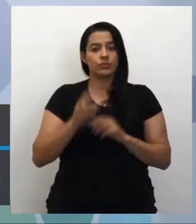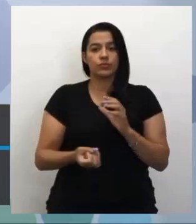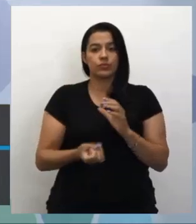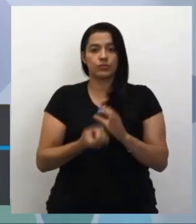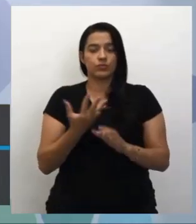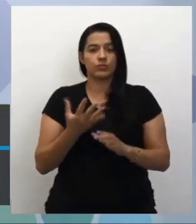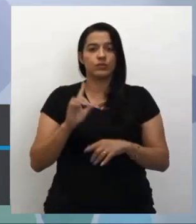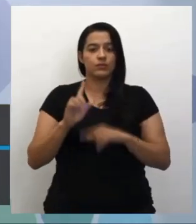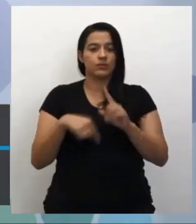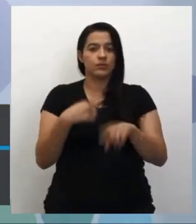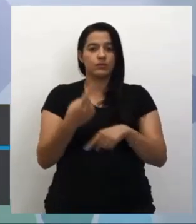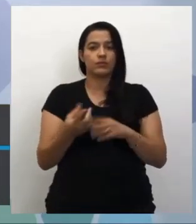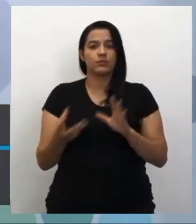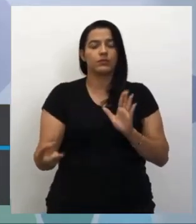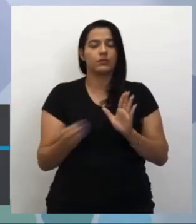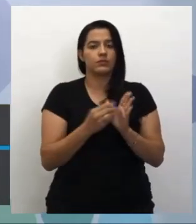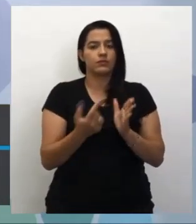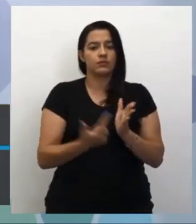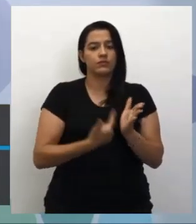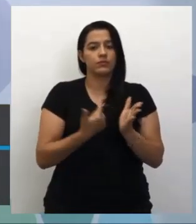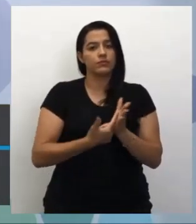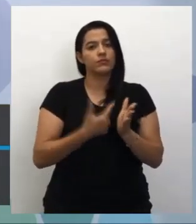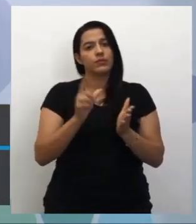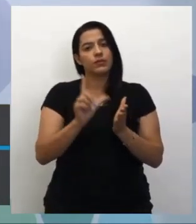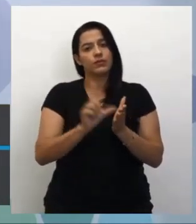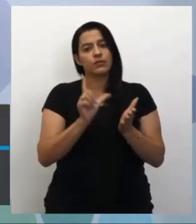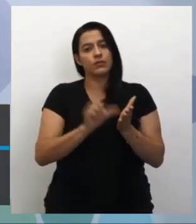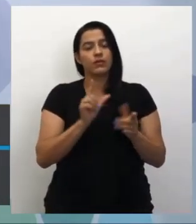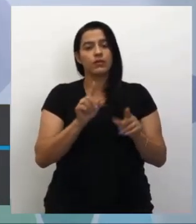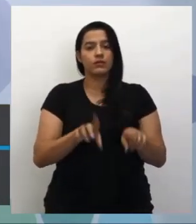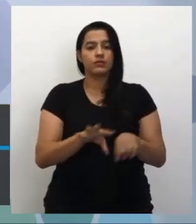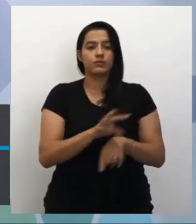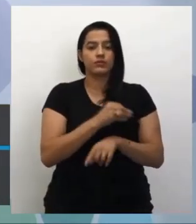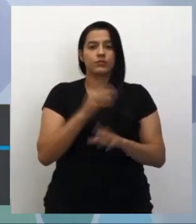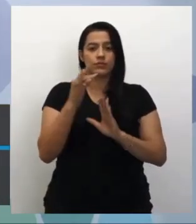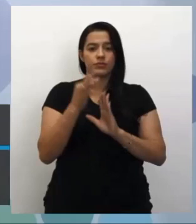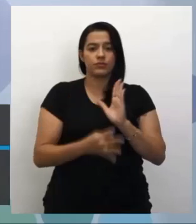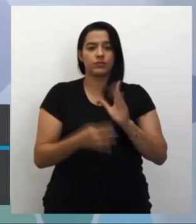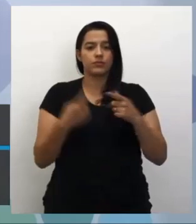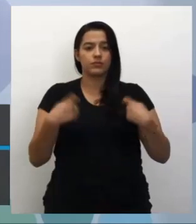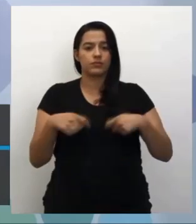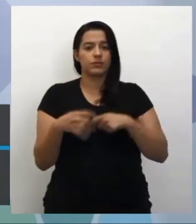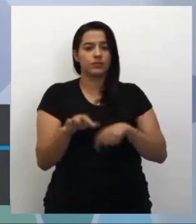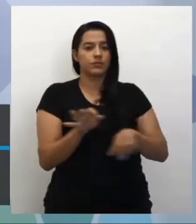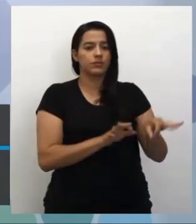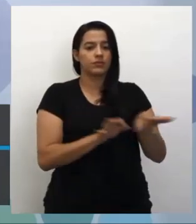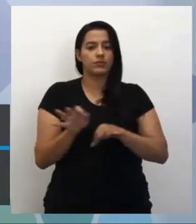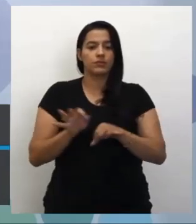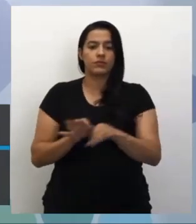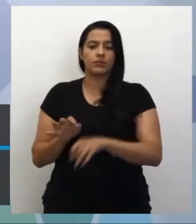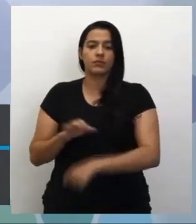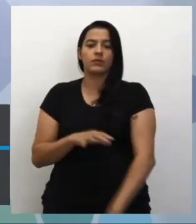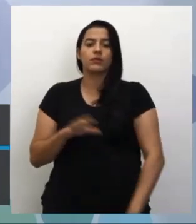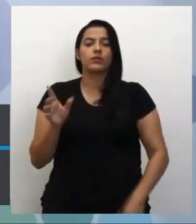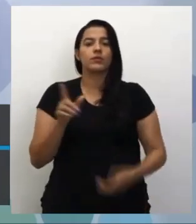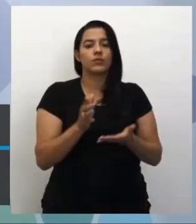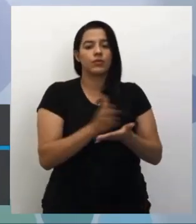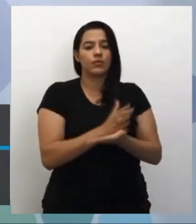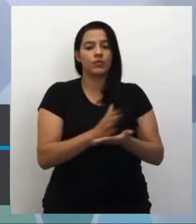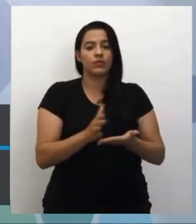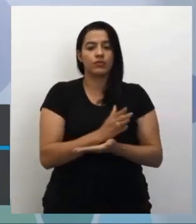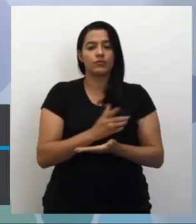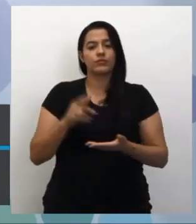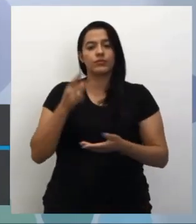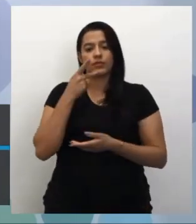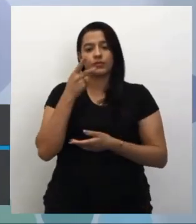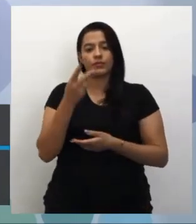o livro de maneira literária, o texto ele tem um trabalho estético, a gente se preocupa com alguns elementos. São o que nós